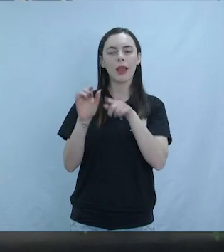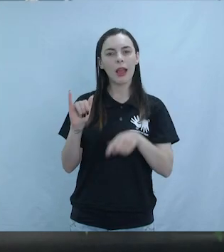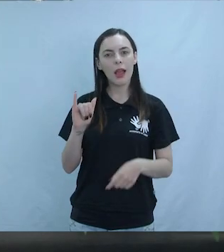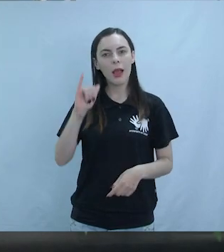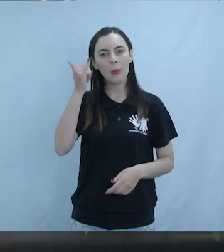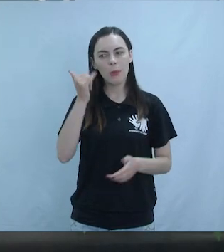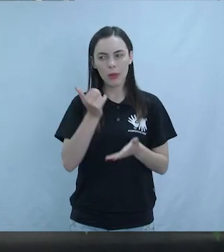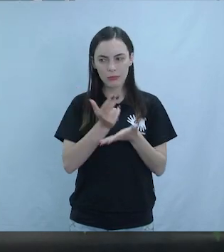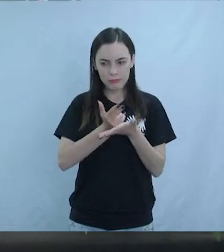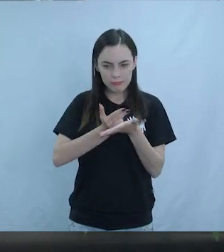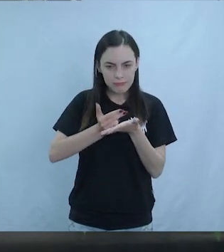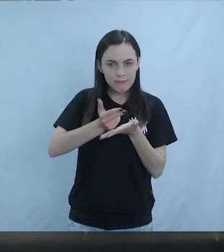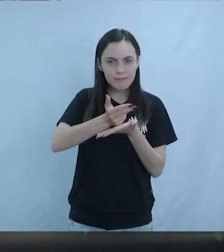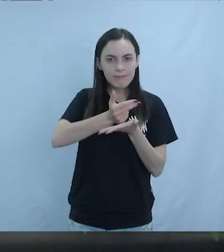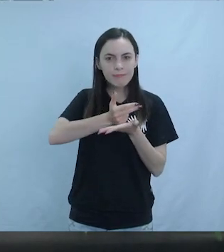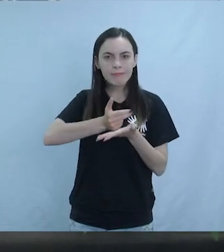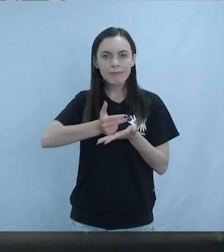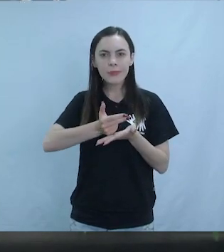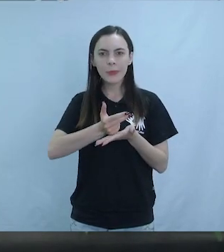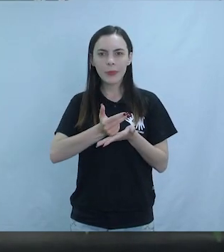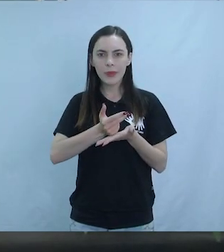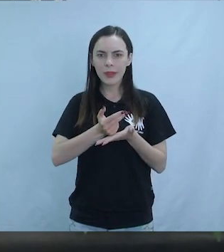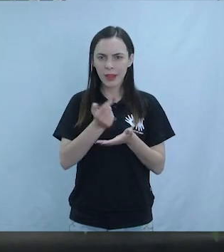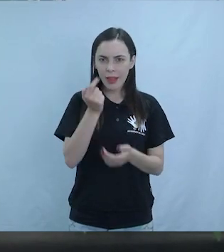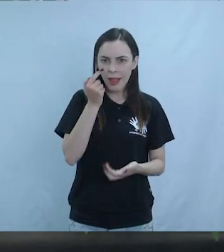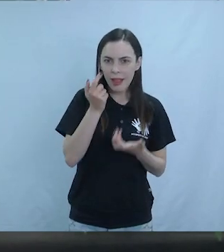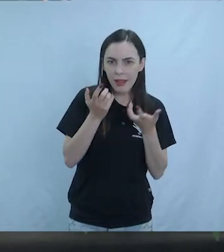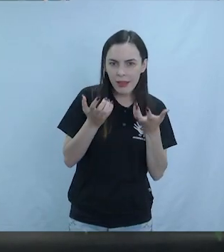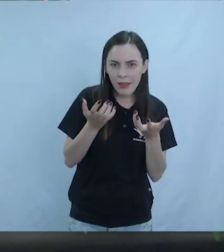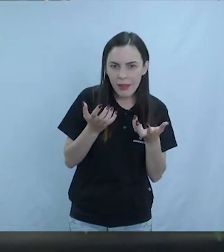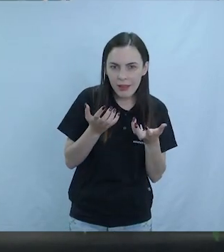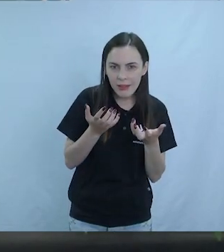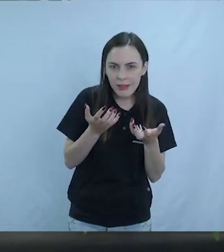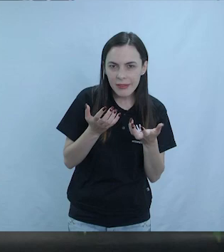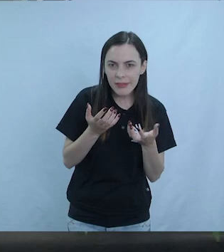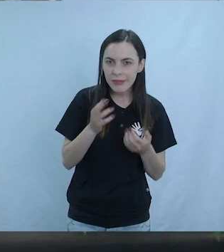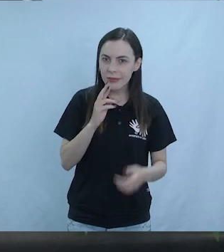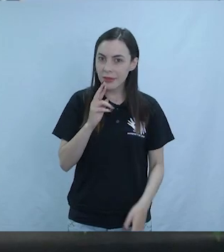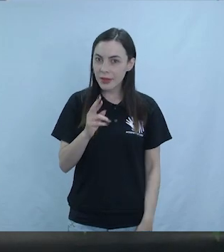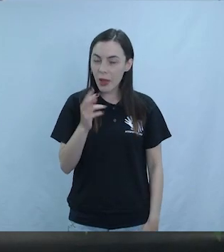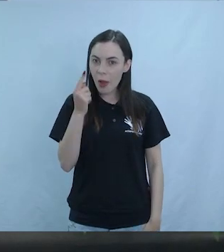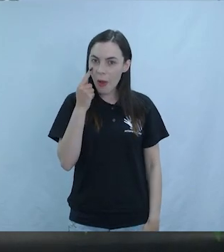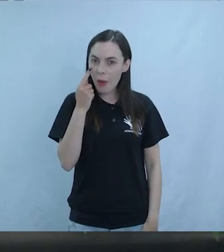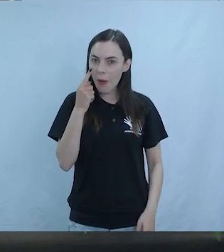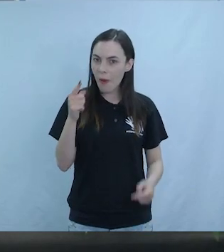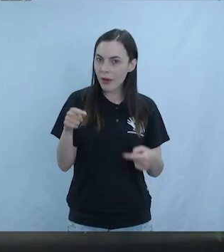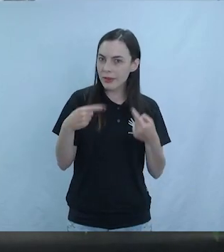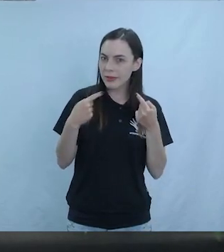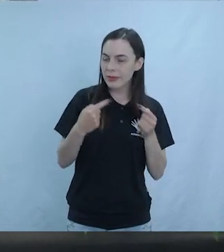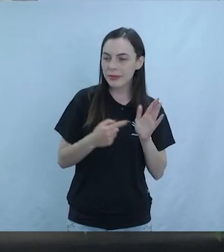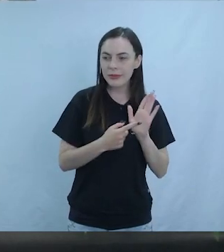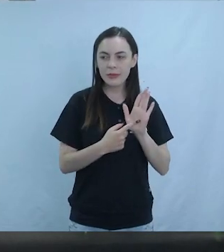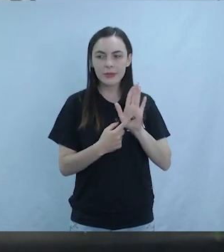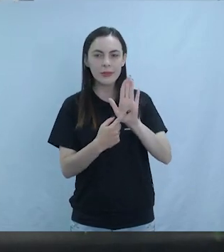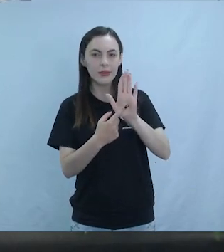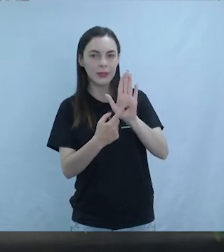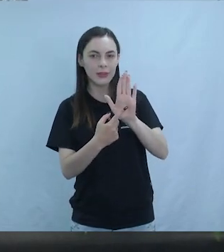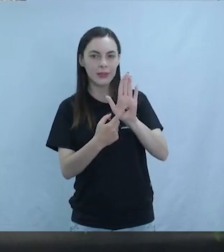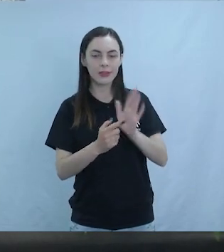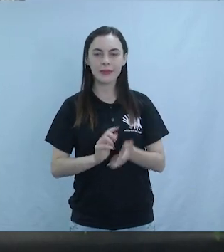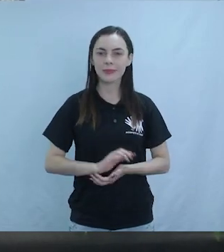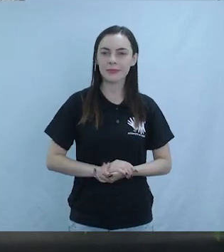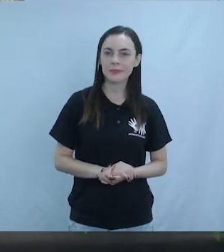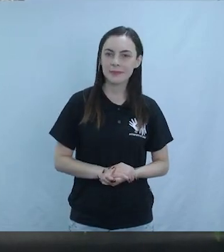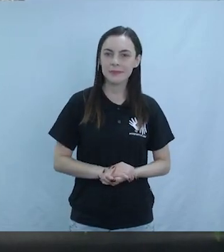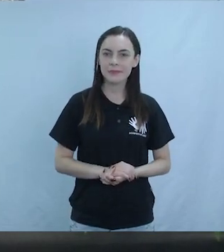espelho, e aí nós fizemos a nossa produção. Querem ver a nossa produção, como é que ficou o nosso desafio? Olhem